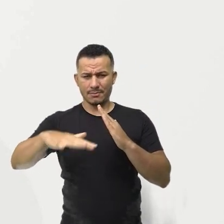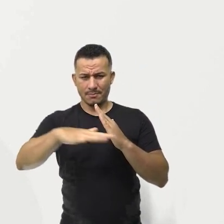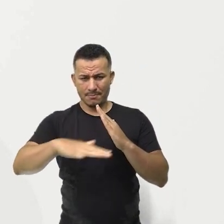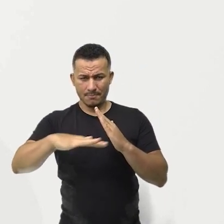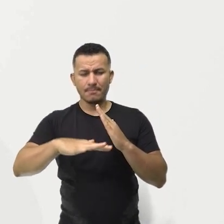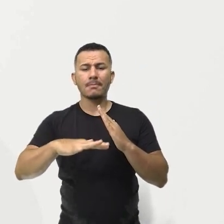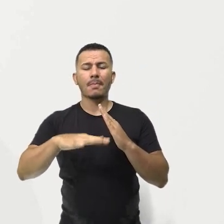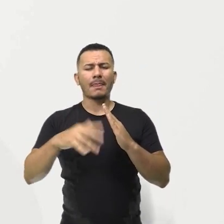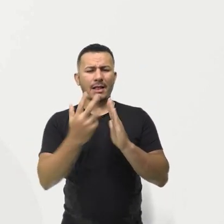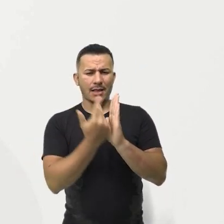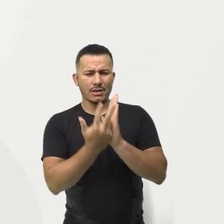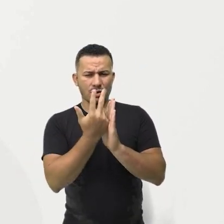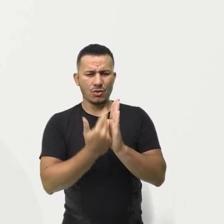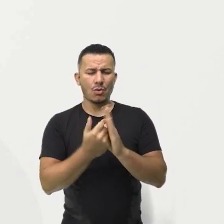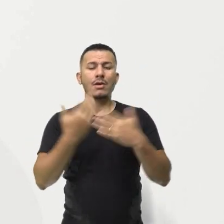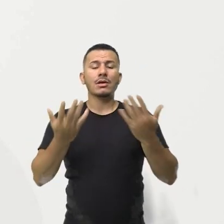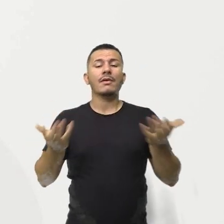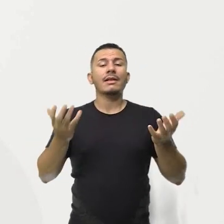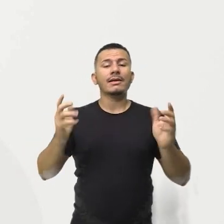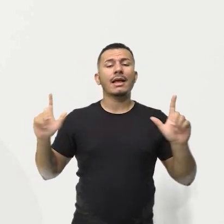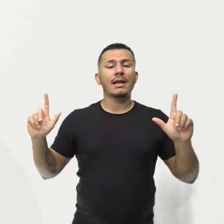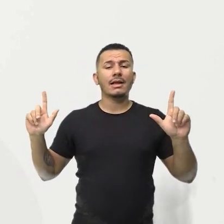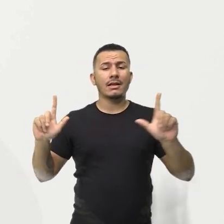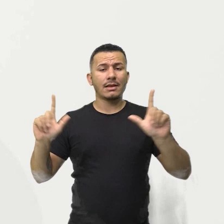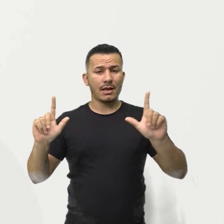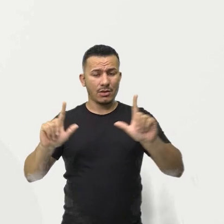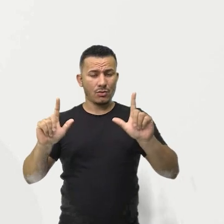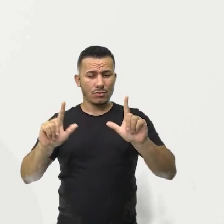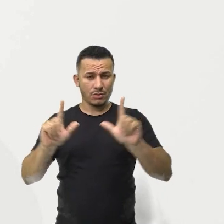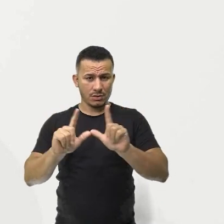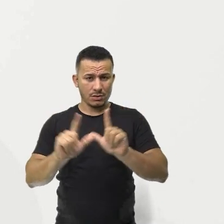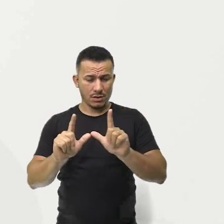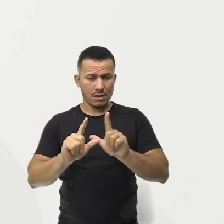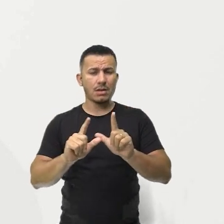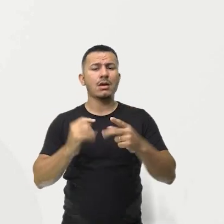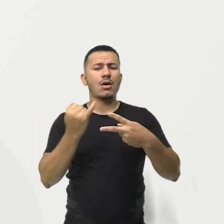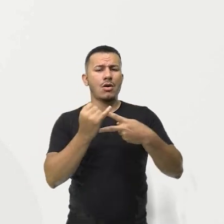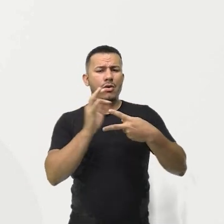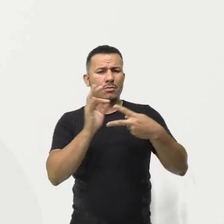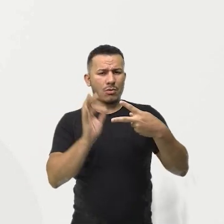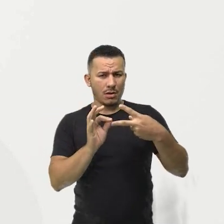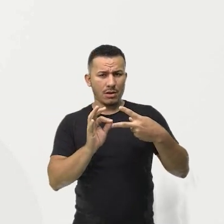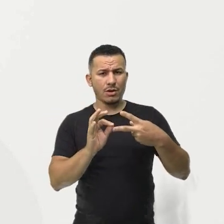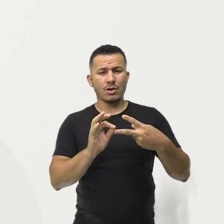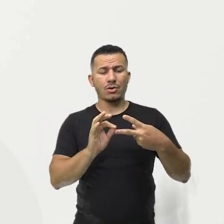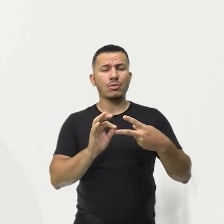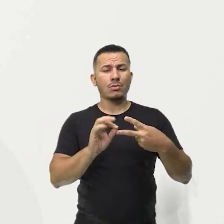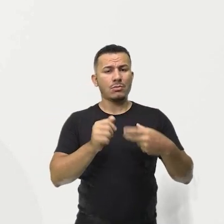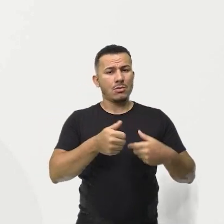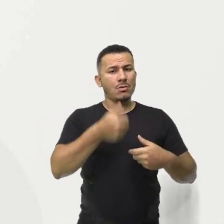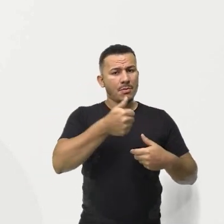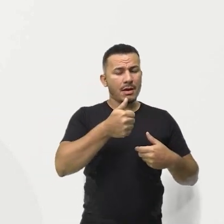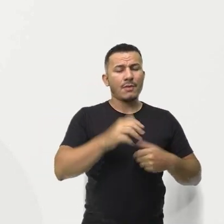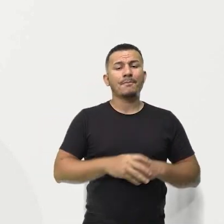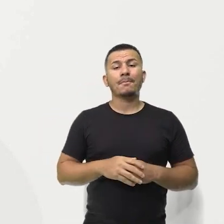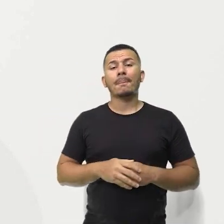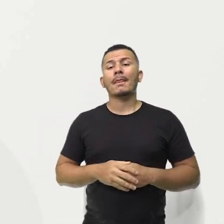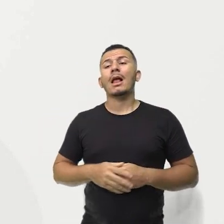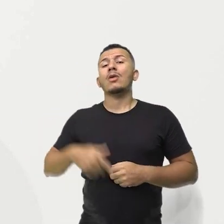Temos aí, o Marcos desenhou no plano cartesiano um polígono que representa a fachada de uma casa. E pretende